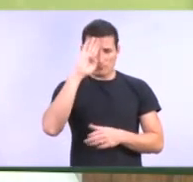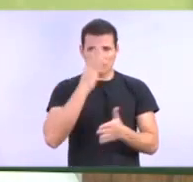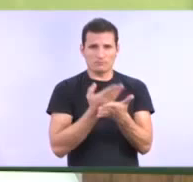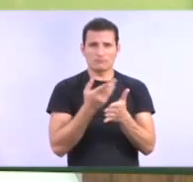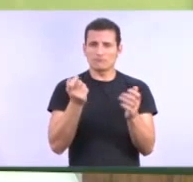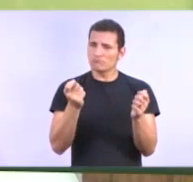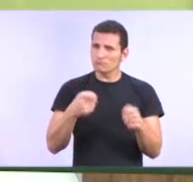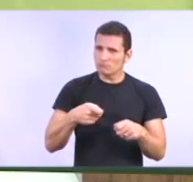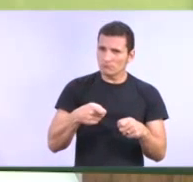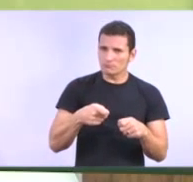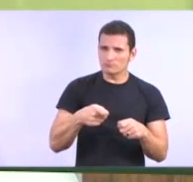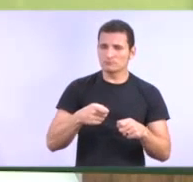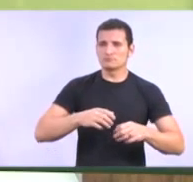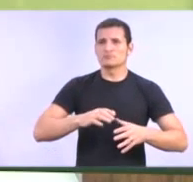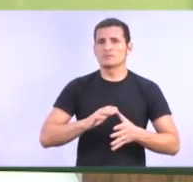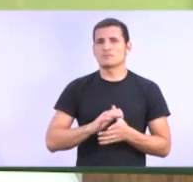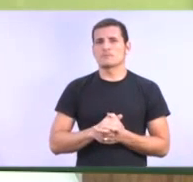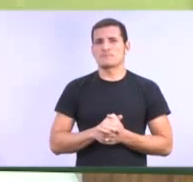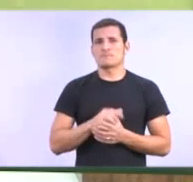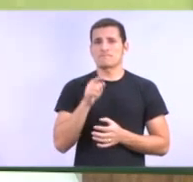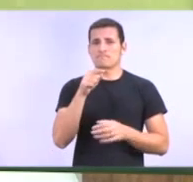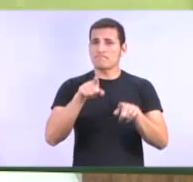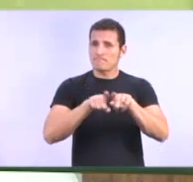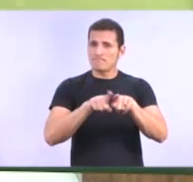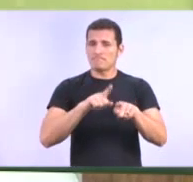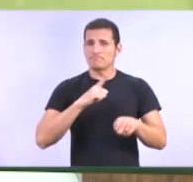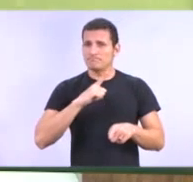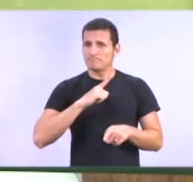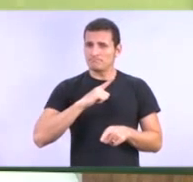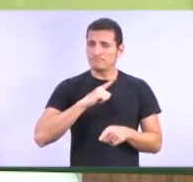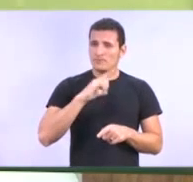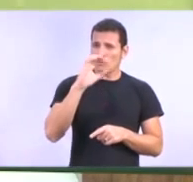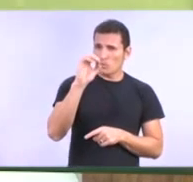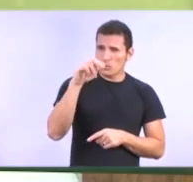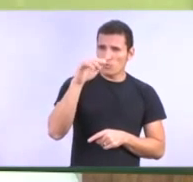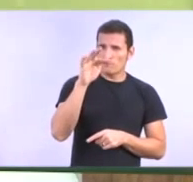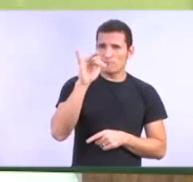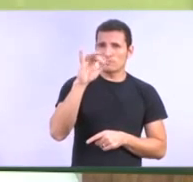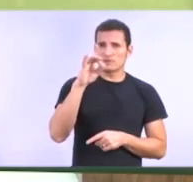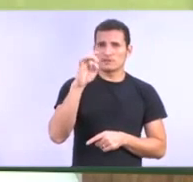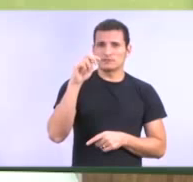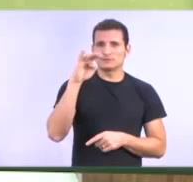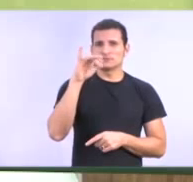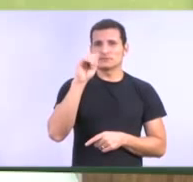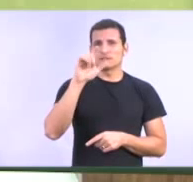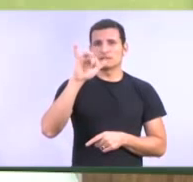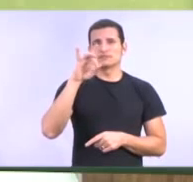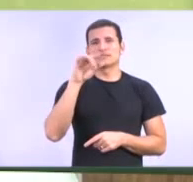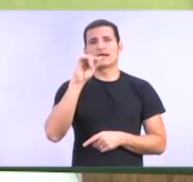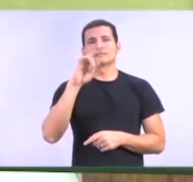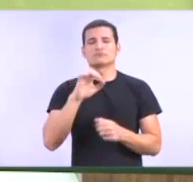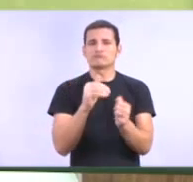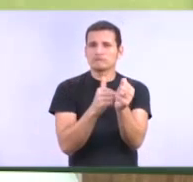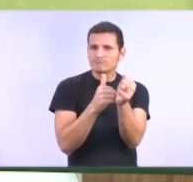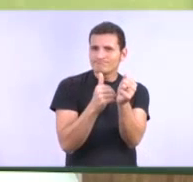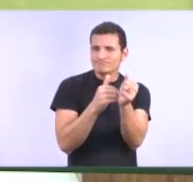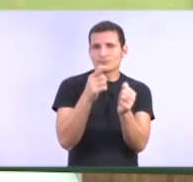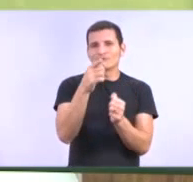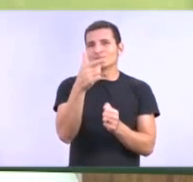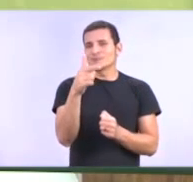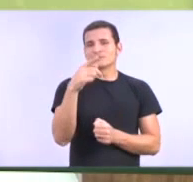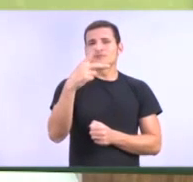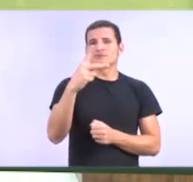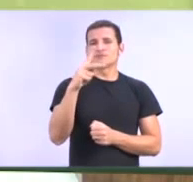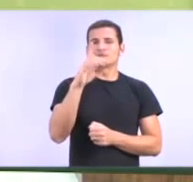né? E que você também tenha confidencialidade, ou seja, não tenha os seus dados expostos para todo